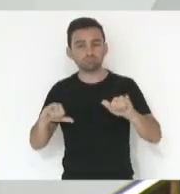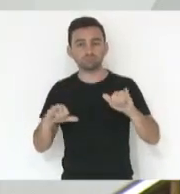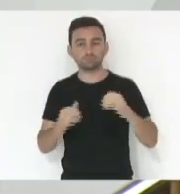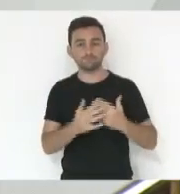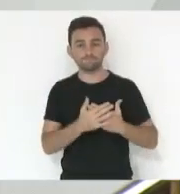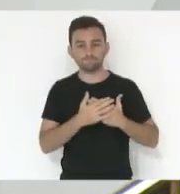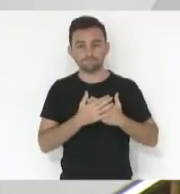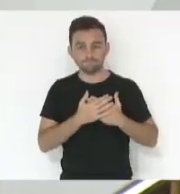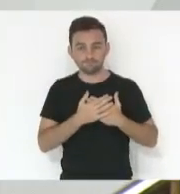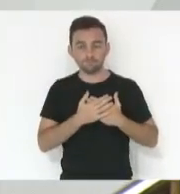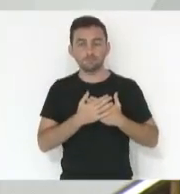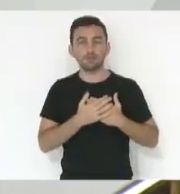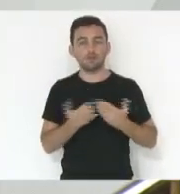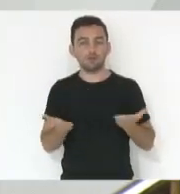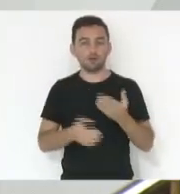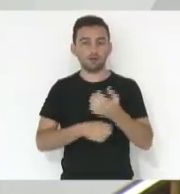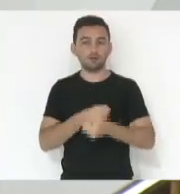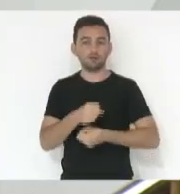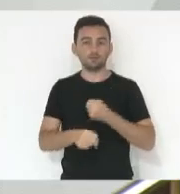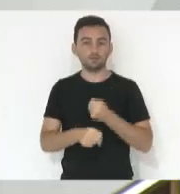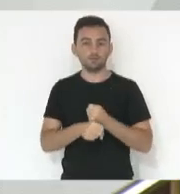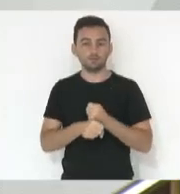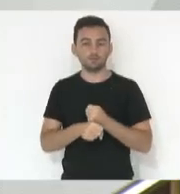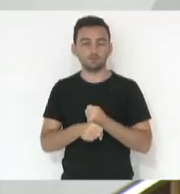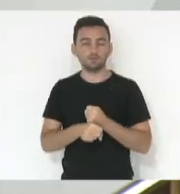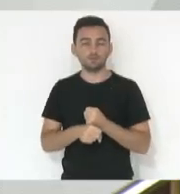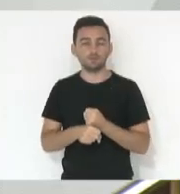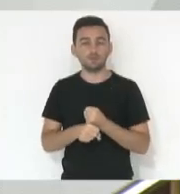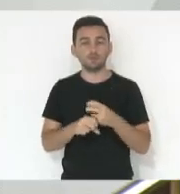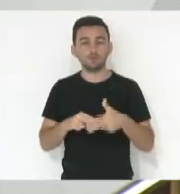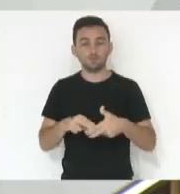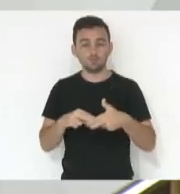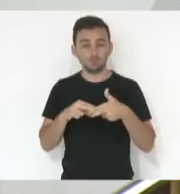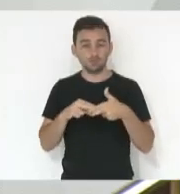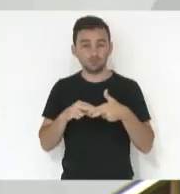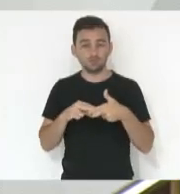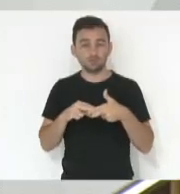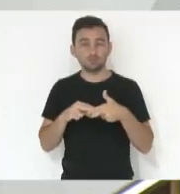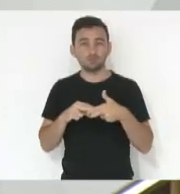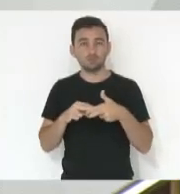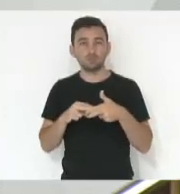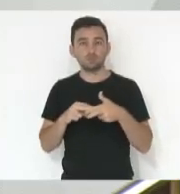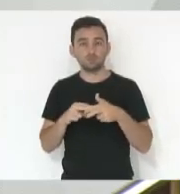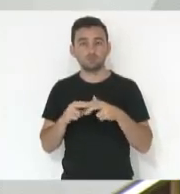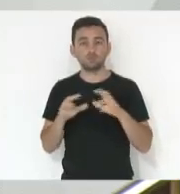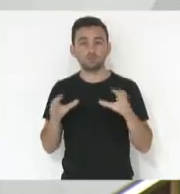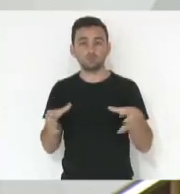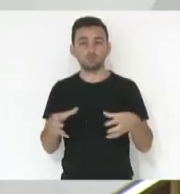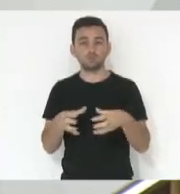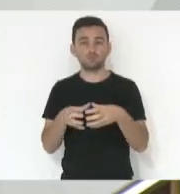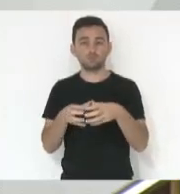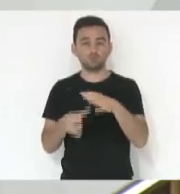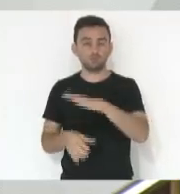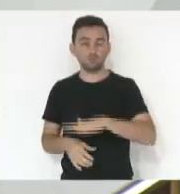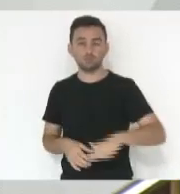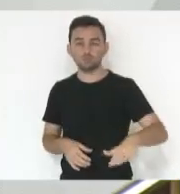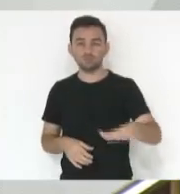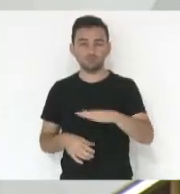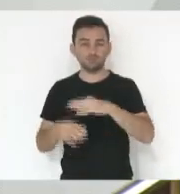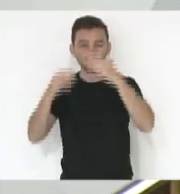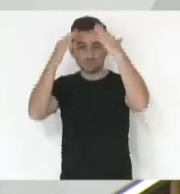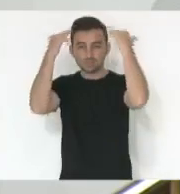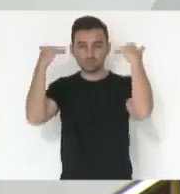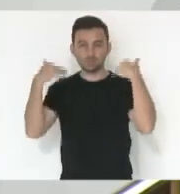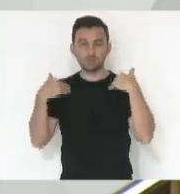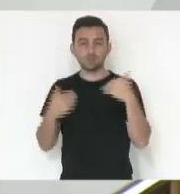ano. Por isso que a Conferência Nacional dos Bispos do Brasil